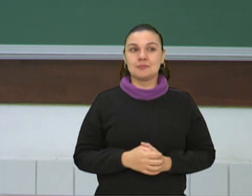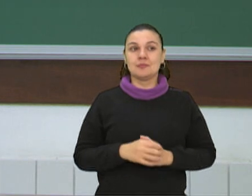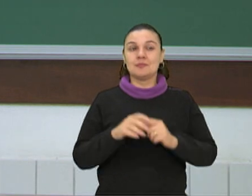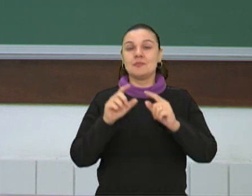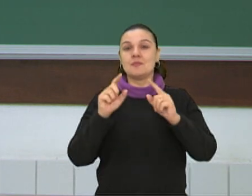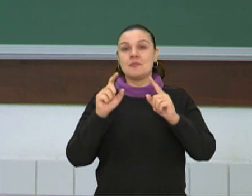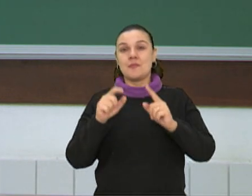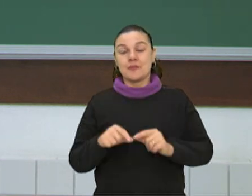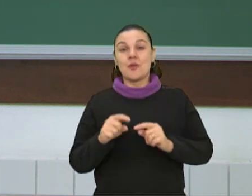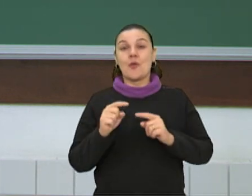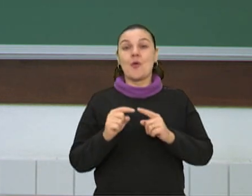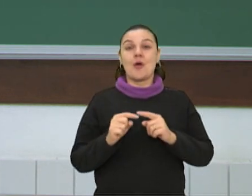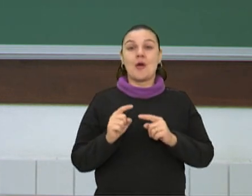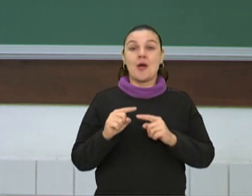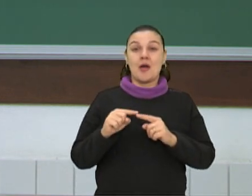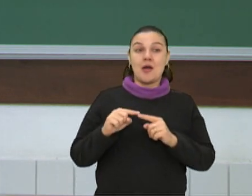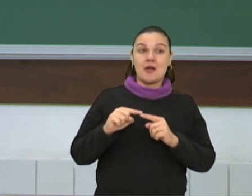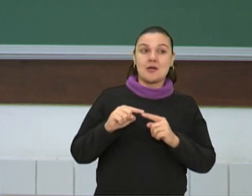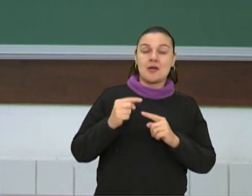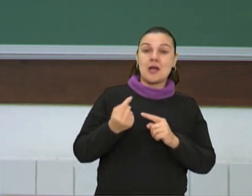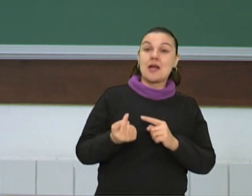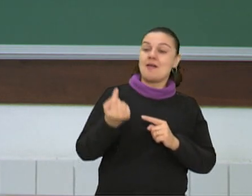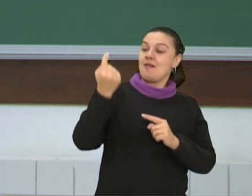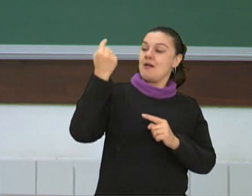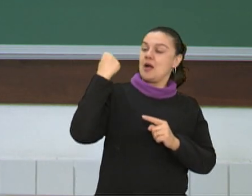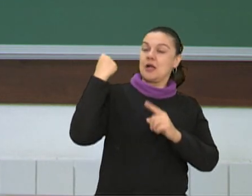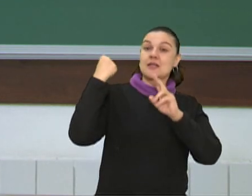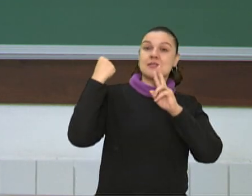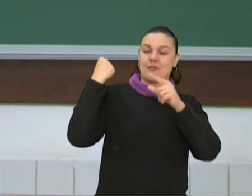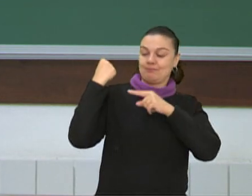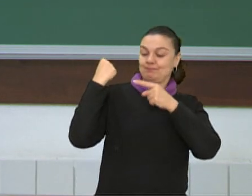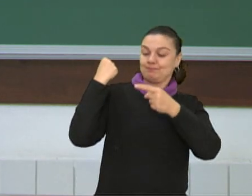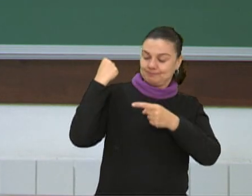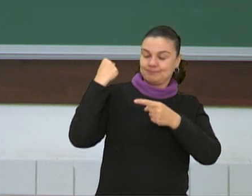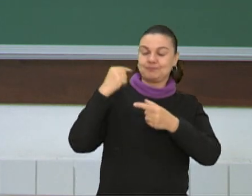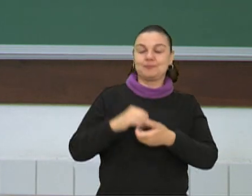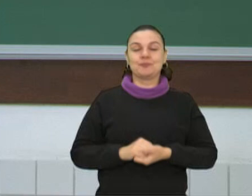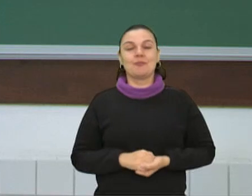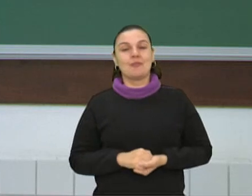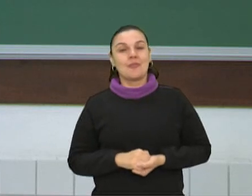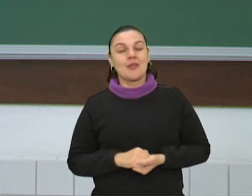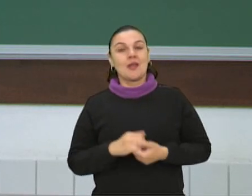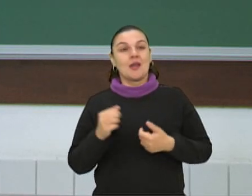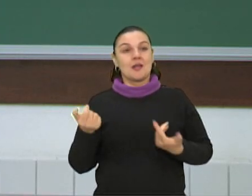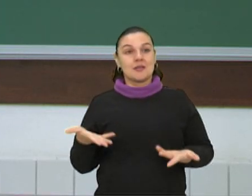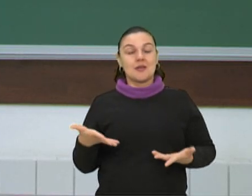que é uma ação posterior anterior à fala. Nós vemos aqui que nós temos